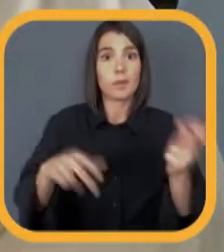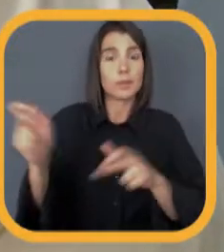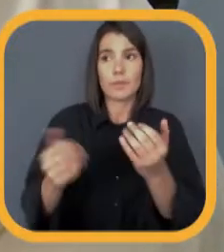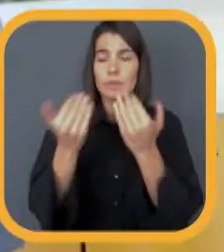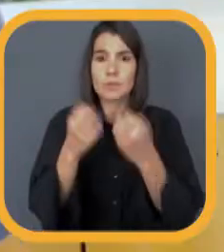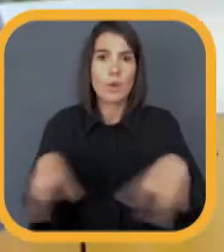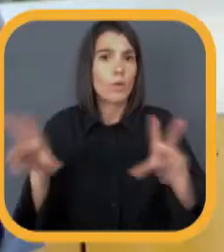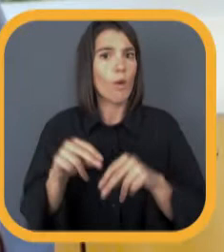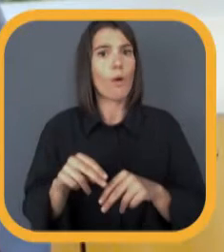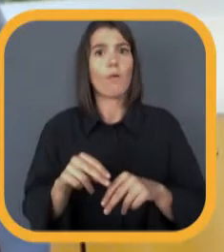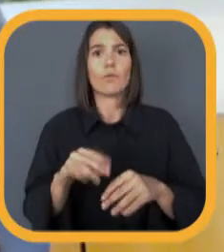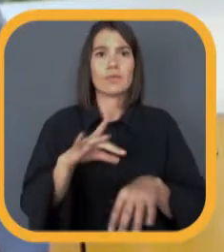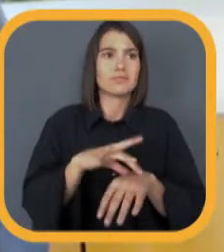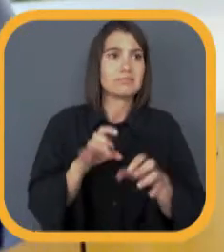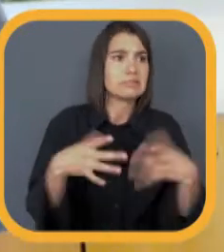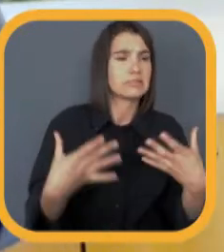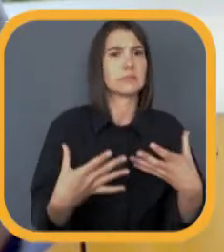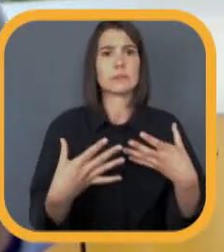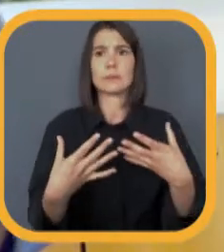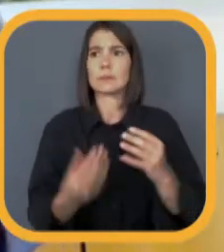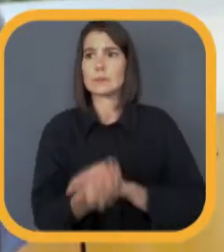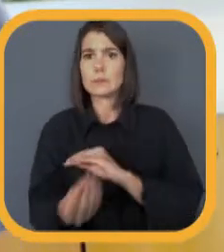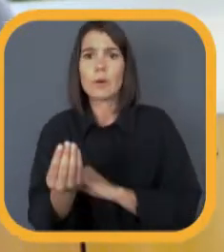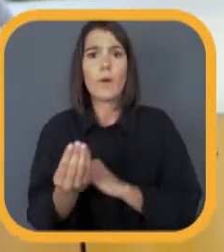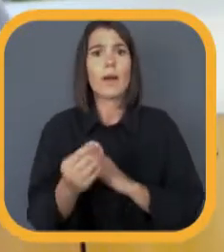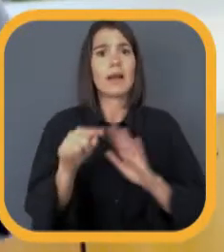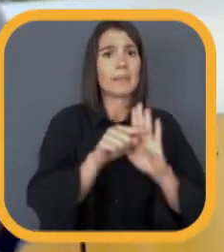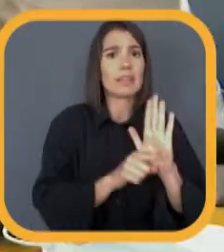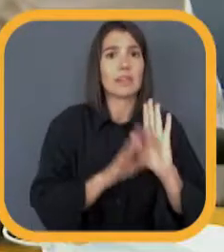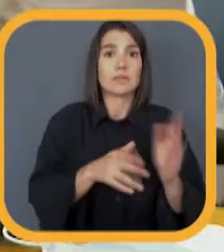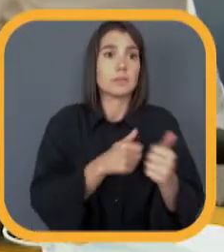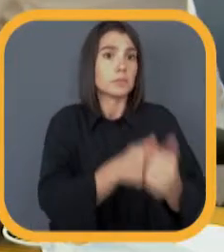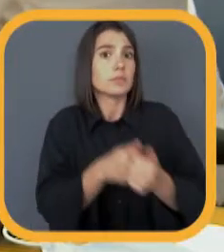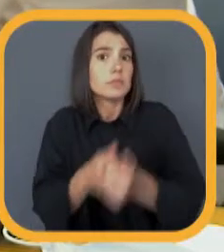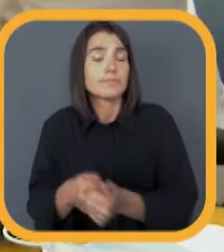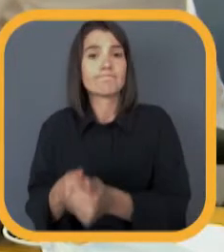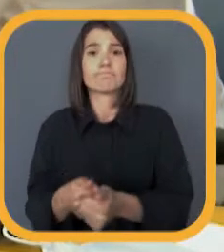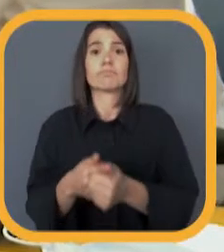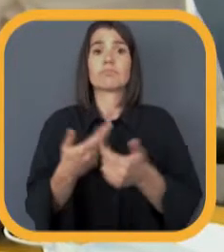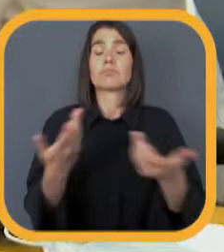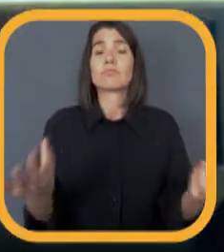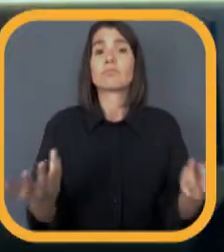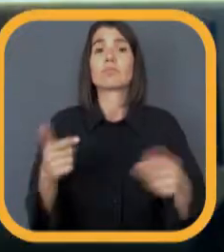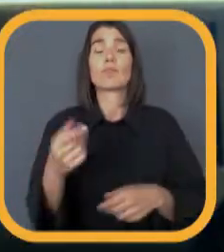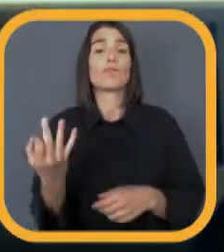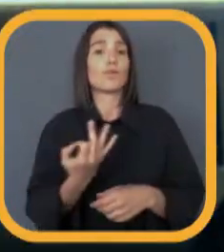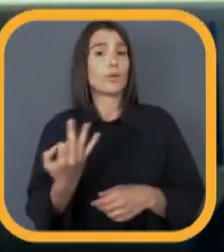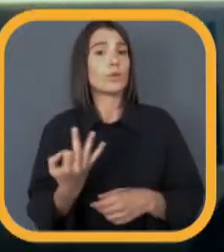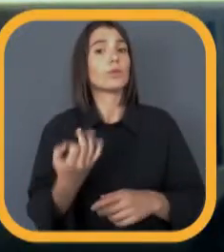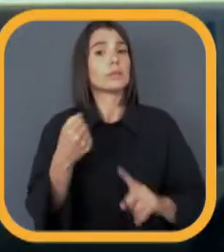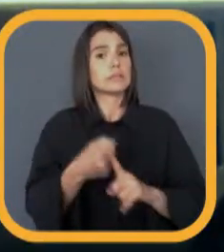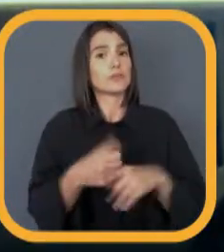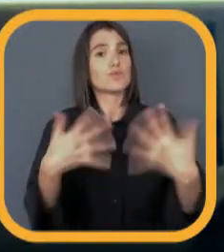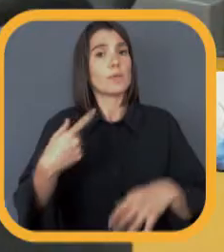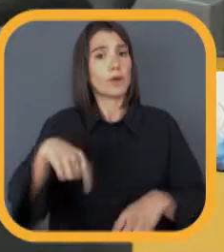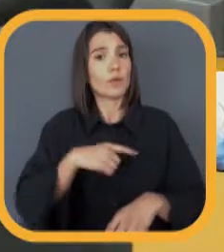dias surgiam novas informações sobre a pandemia, sobre medidas que tinham de ser implementadas. E isso foi